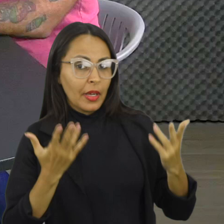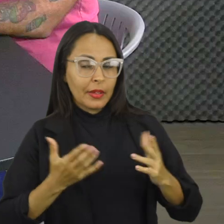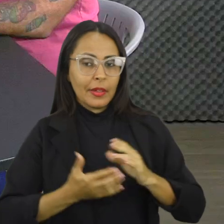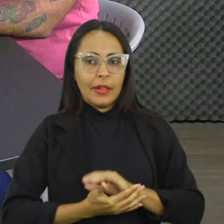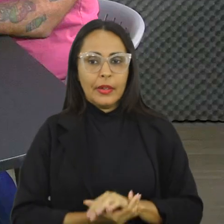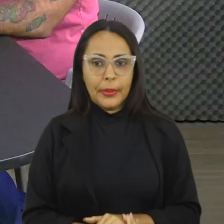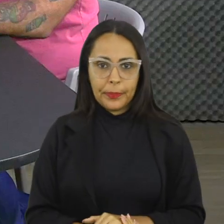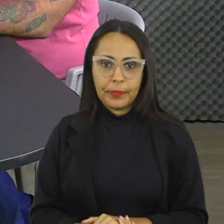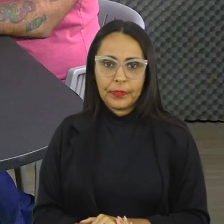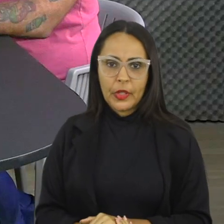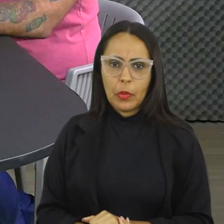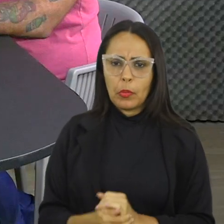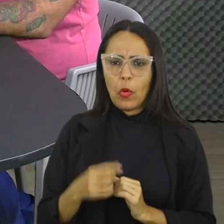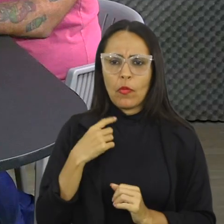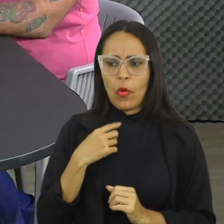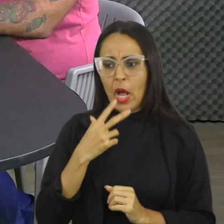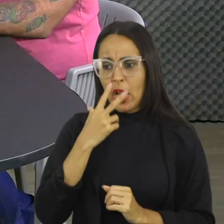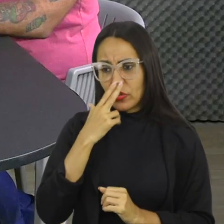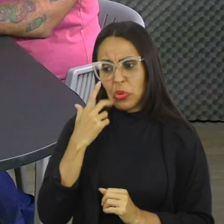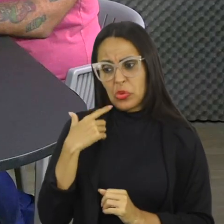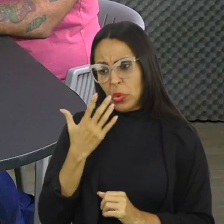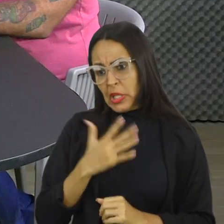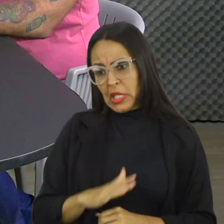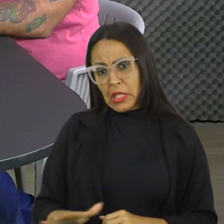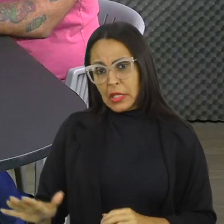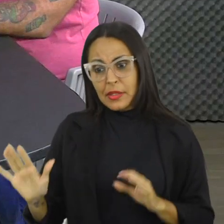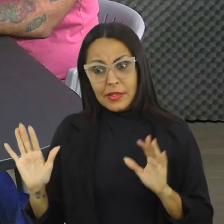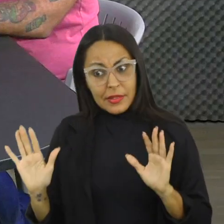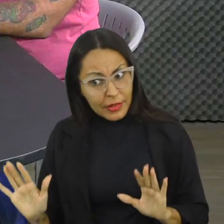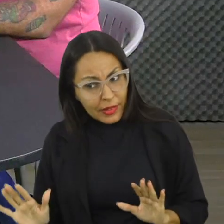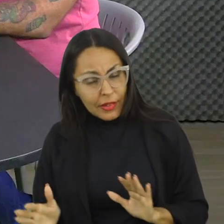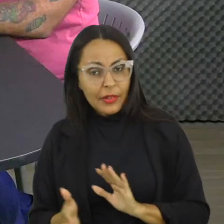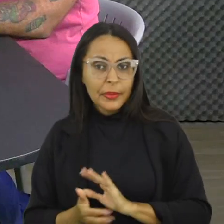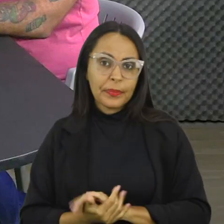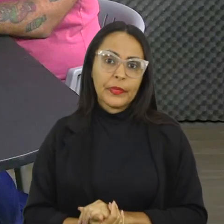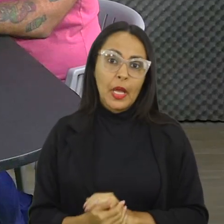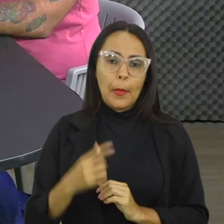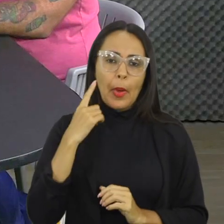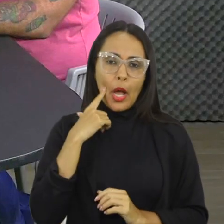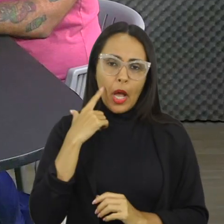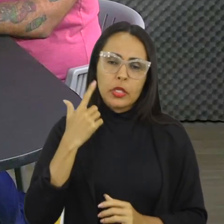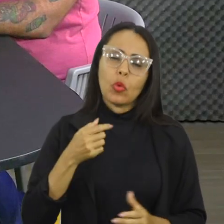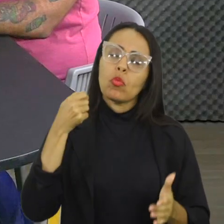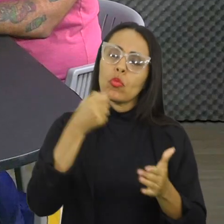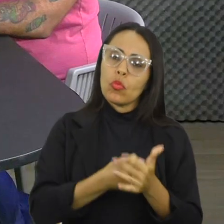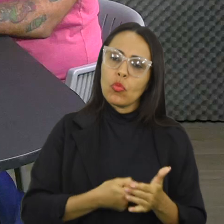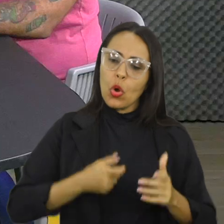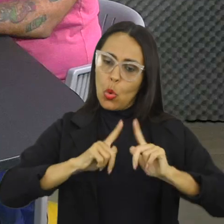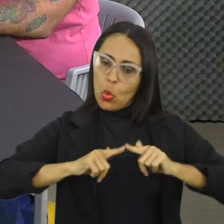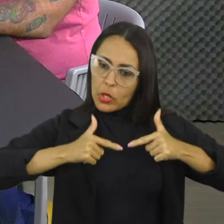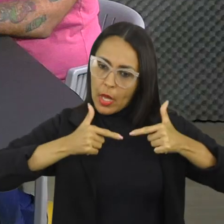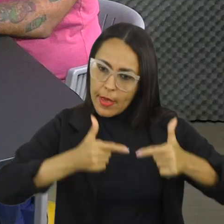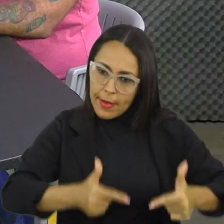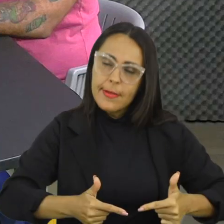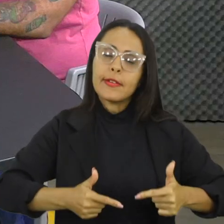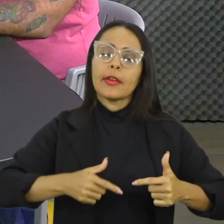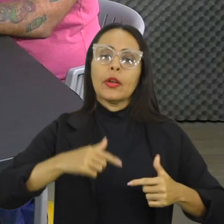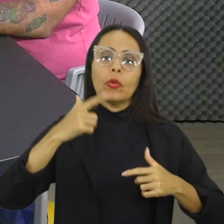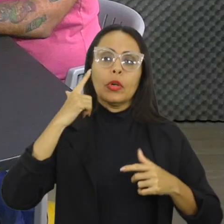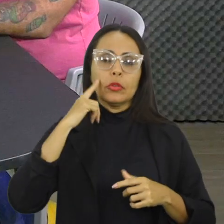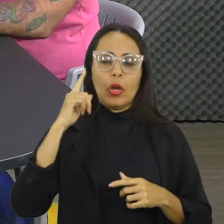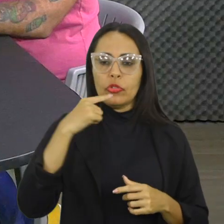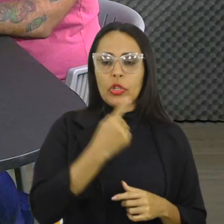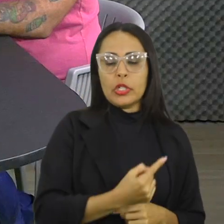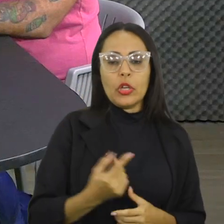Ai, o povo acha que eu sou uma pirralha, não sei o quê. Mas fui em frente. Quando a gente é jovem, mais